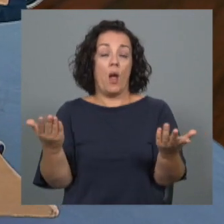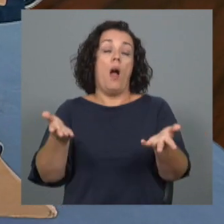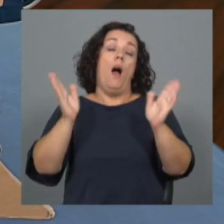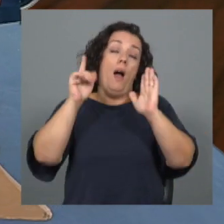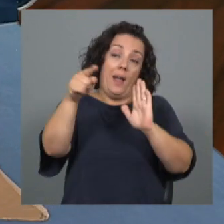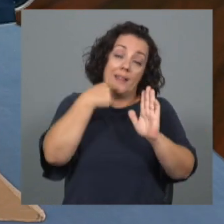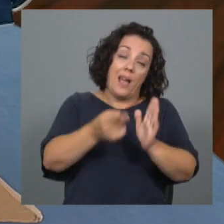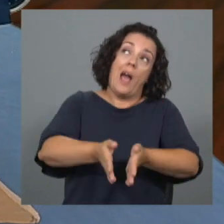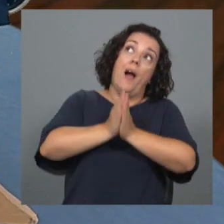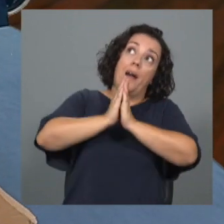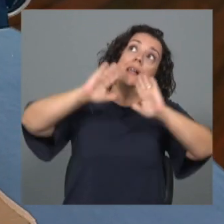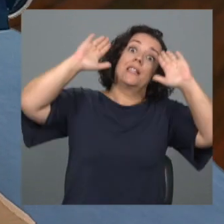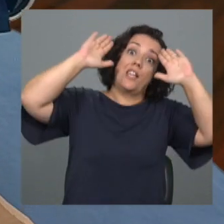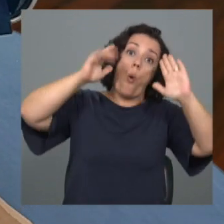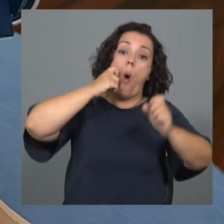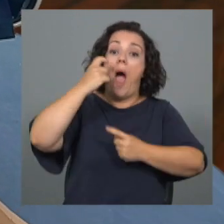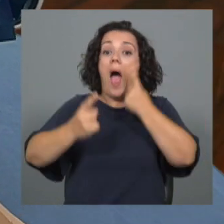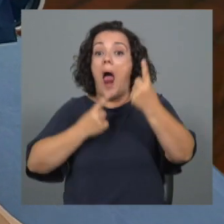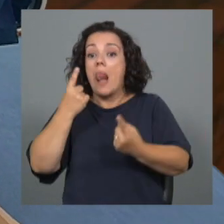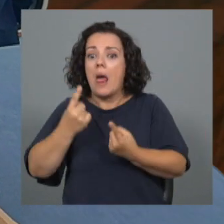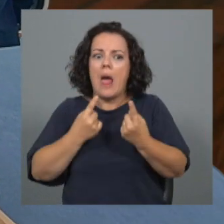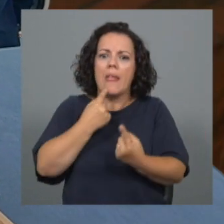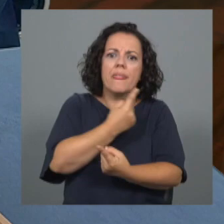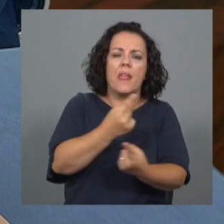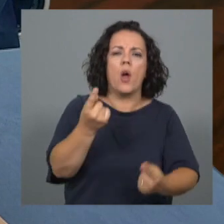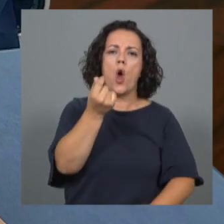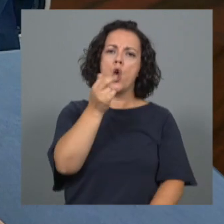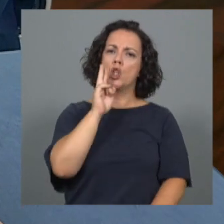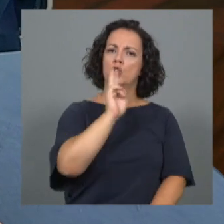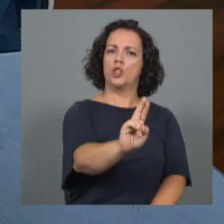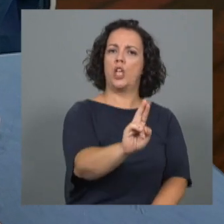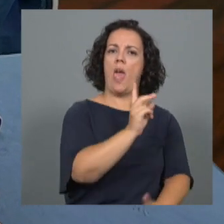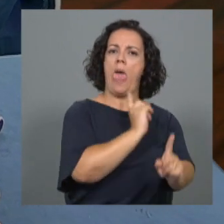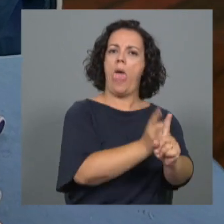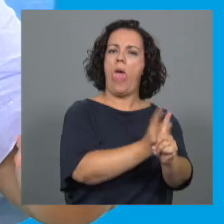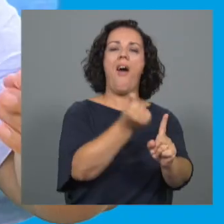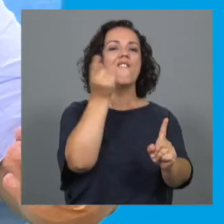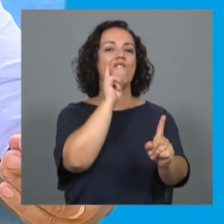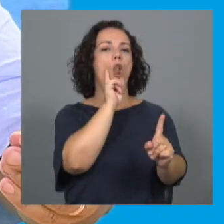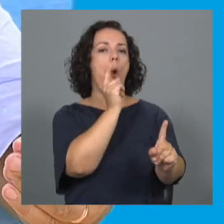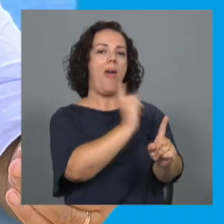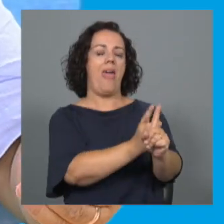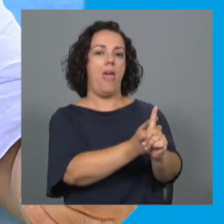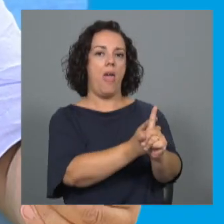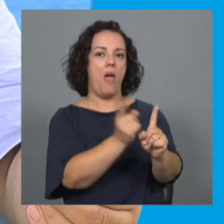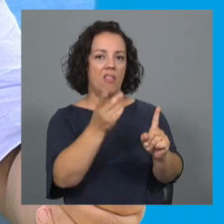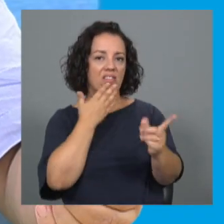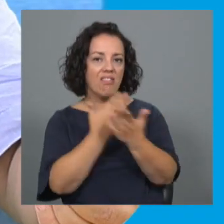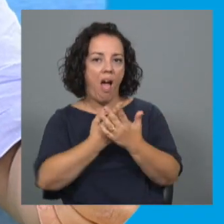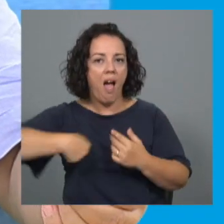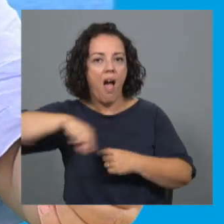Jorge dizia, há alguém que agora venha objetivamente dizer isto custa tanto, porque dá para perceber o que é que efetivamente